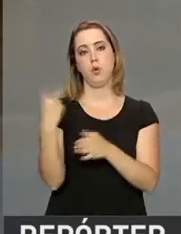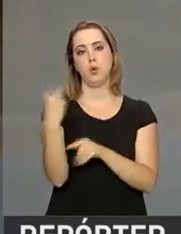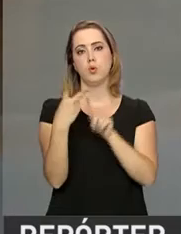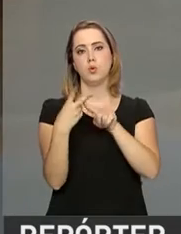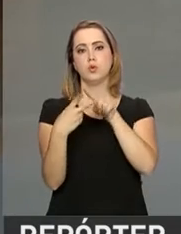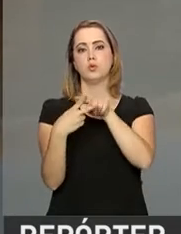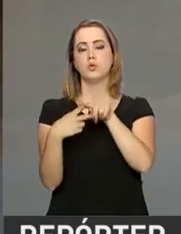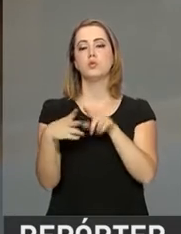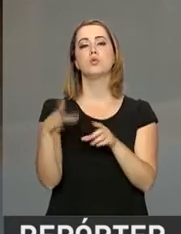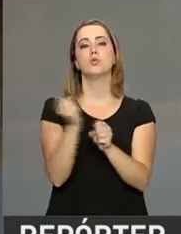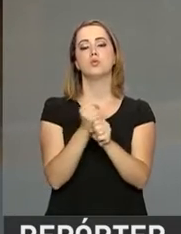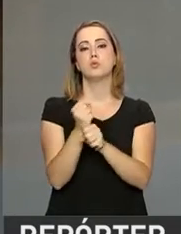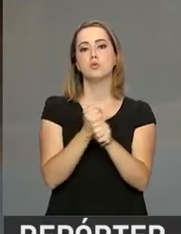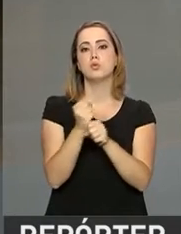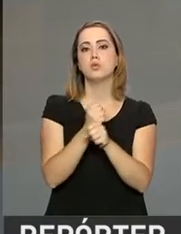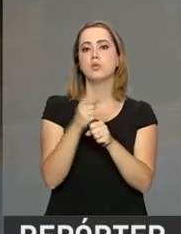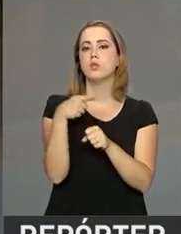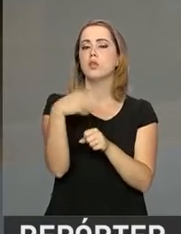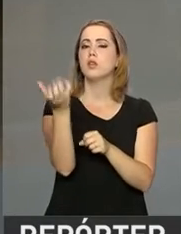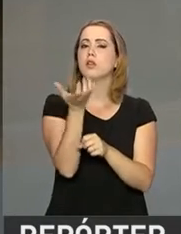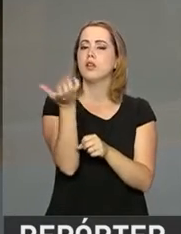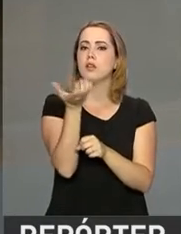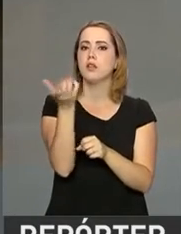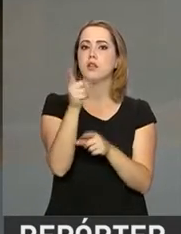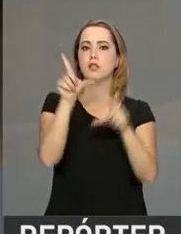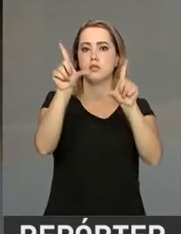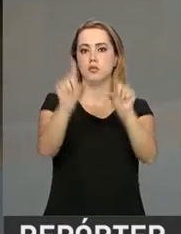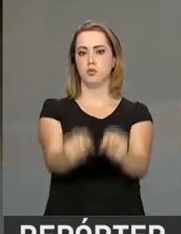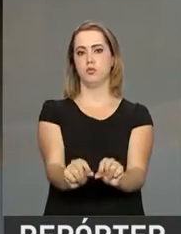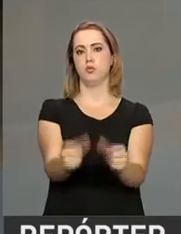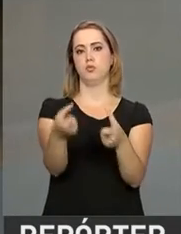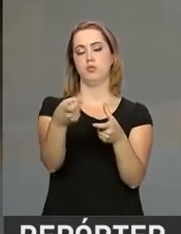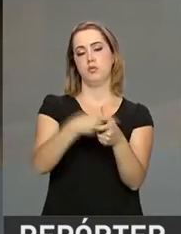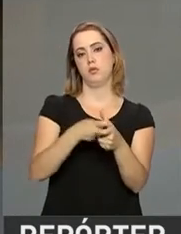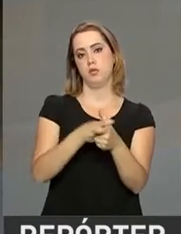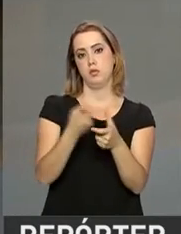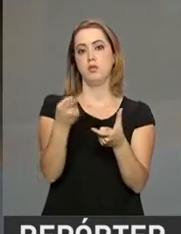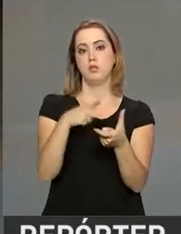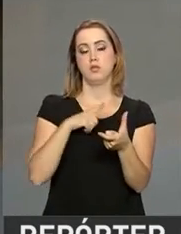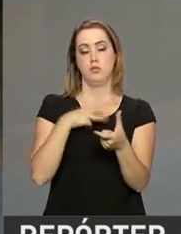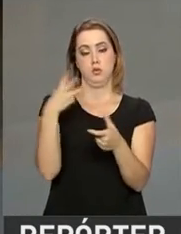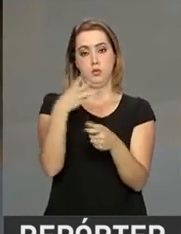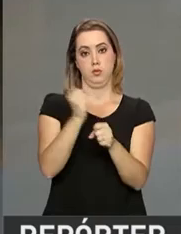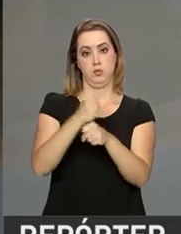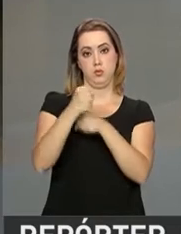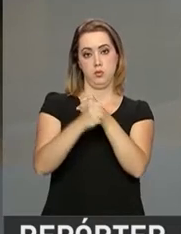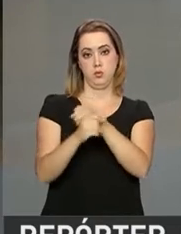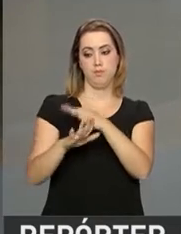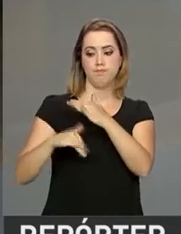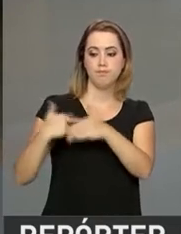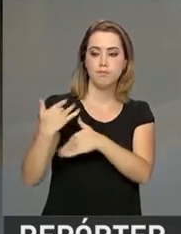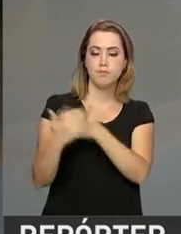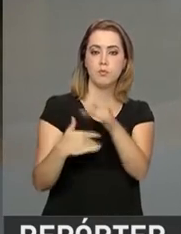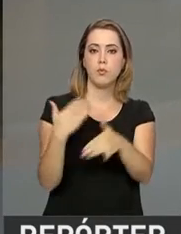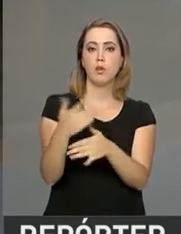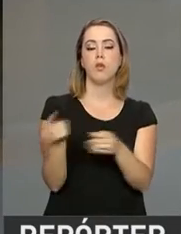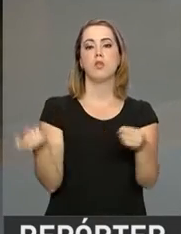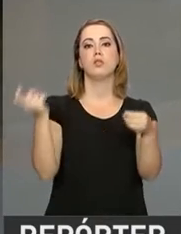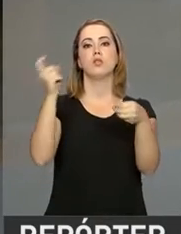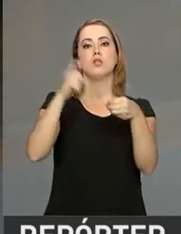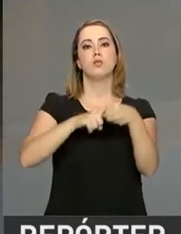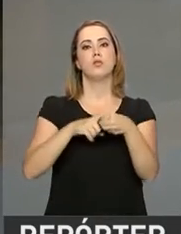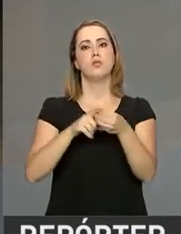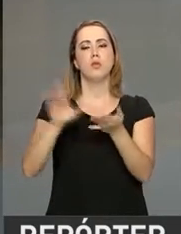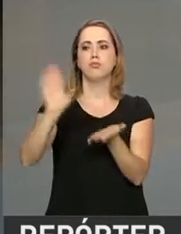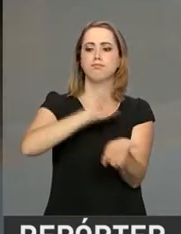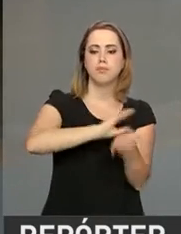primeiros anos, a Petrobras quer reduzir a dívida que ela tem no mercado e nos três anos subsequentes retomar os